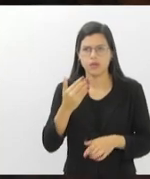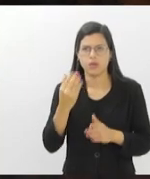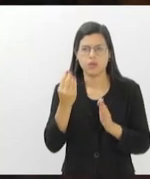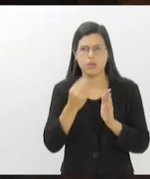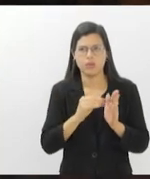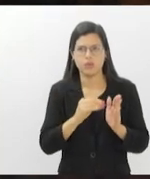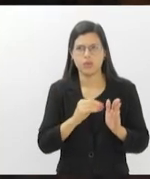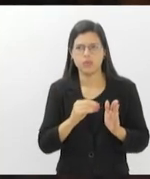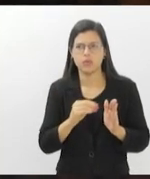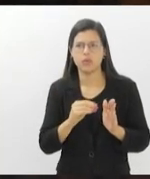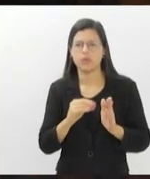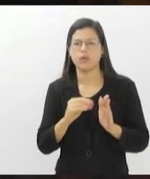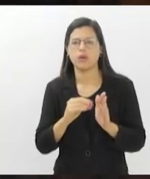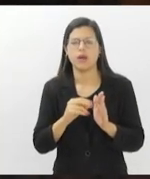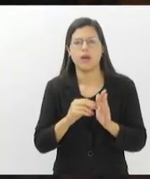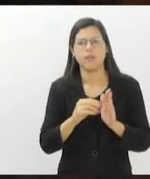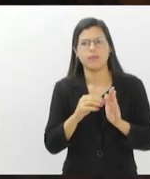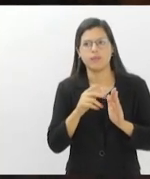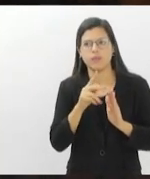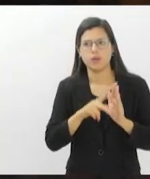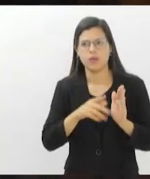ordem do dia do projeto